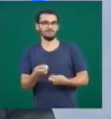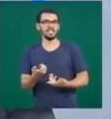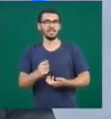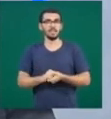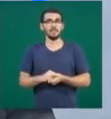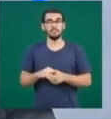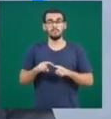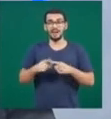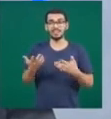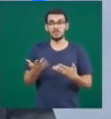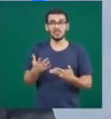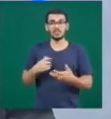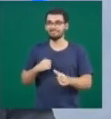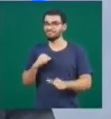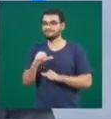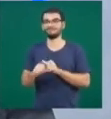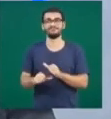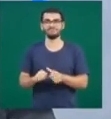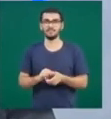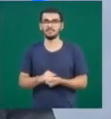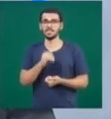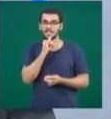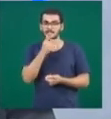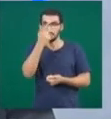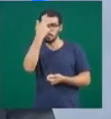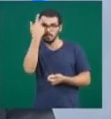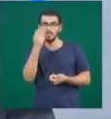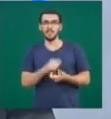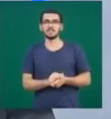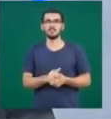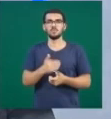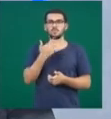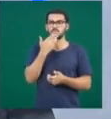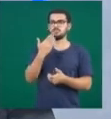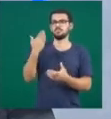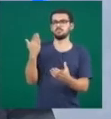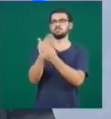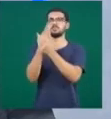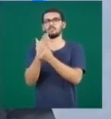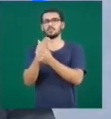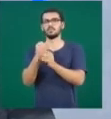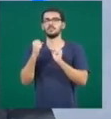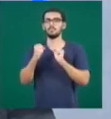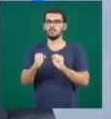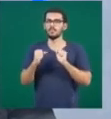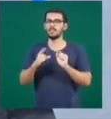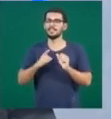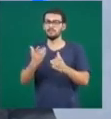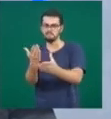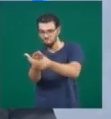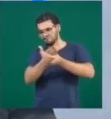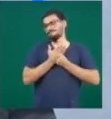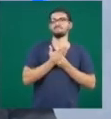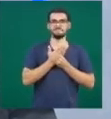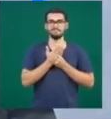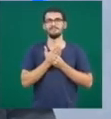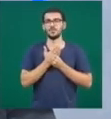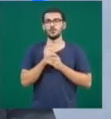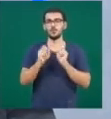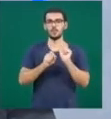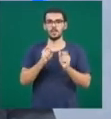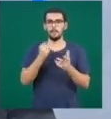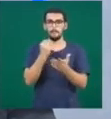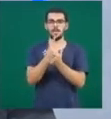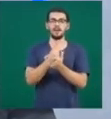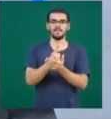situação. O empregado que pede em juízo, ele pode ser condenado em custas processuais. E para